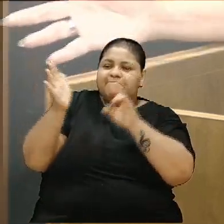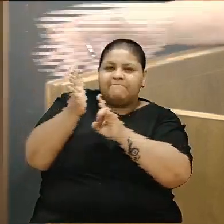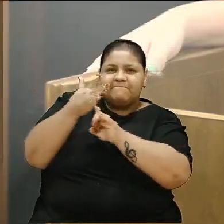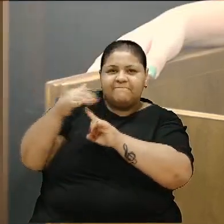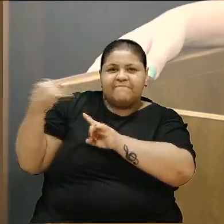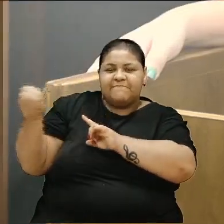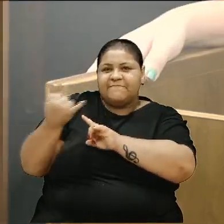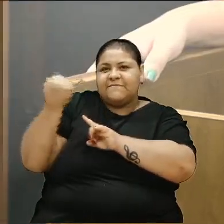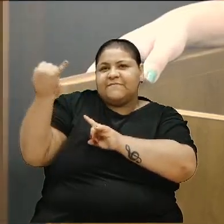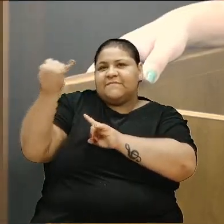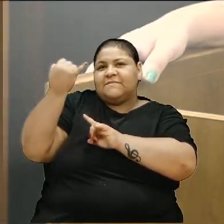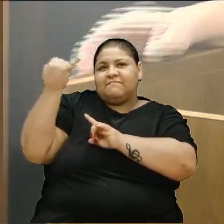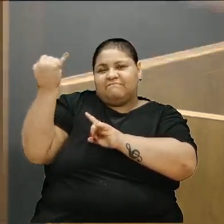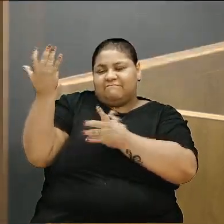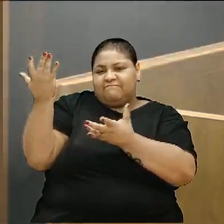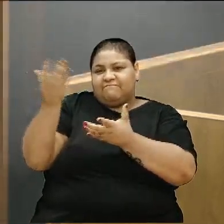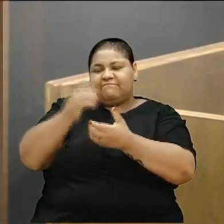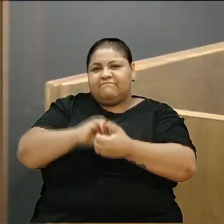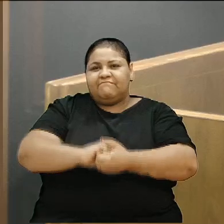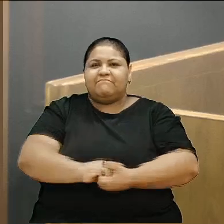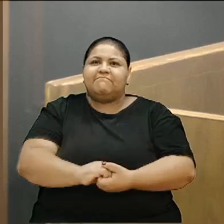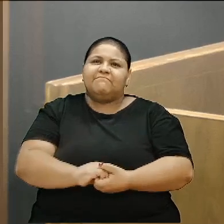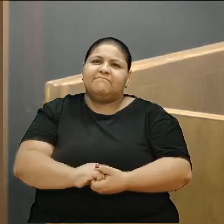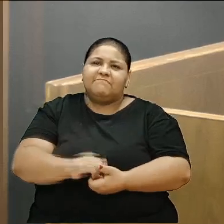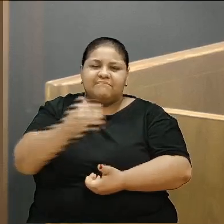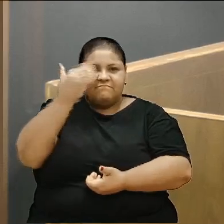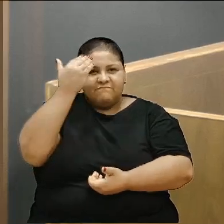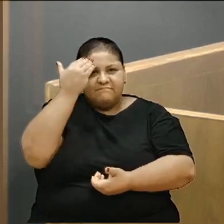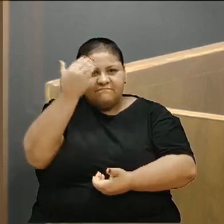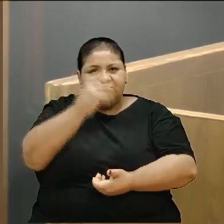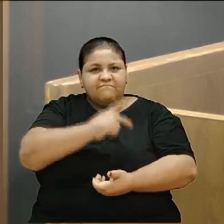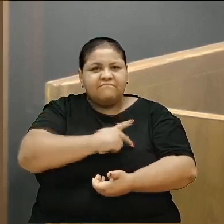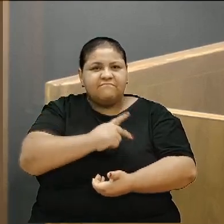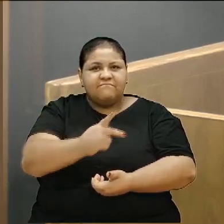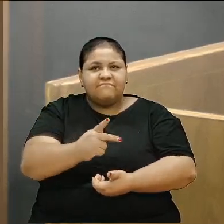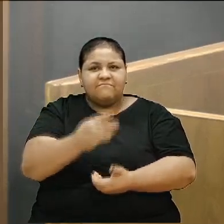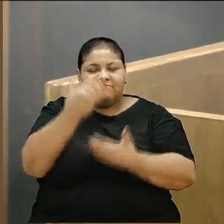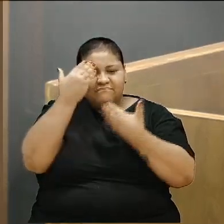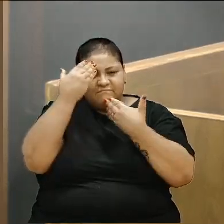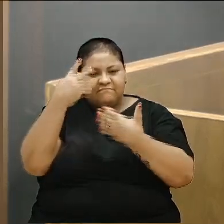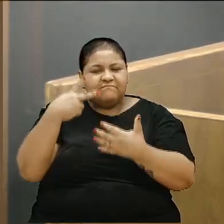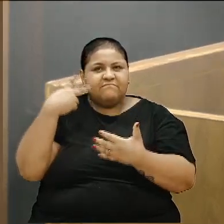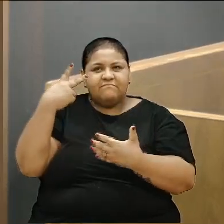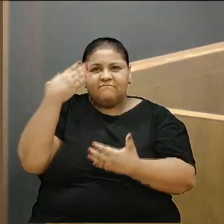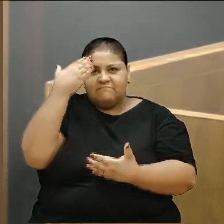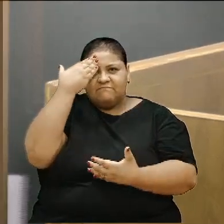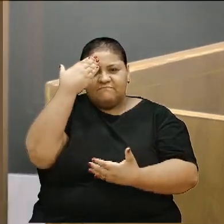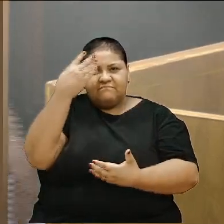importantes que daqui a pouco não foram levantadas. Muito obrigado, senhor presidente, obrigado, vereadores,